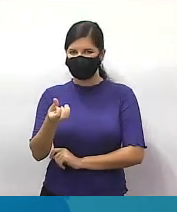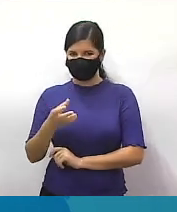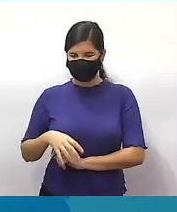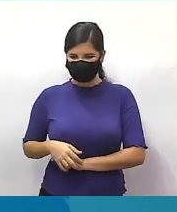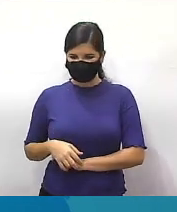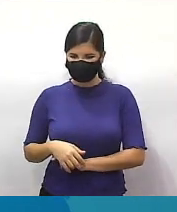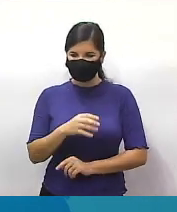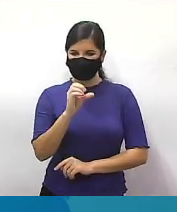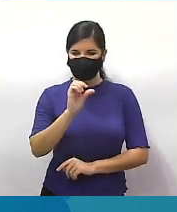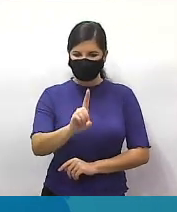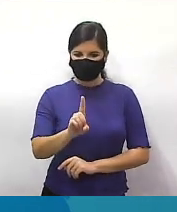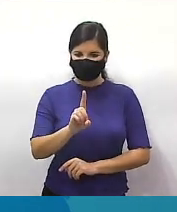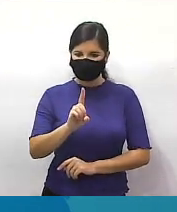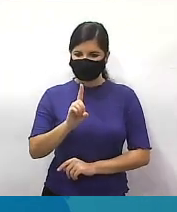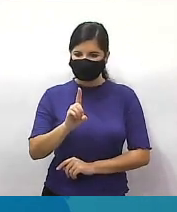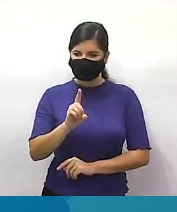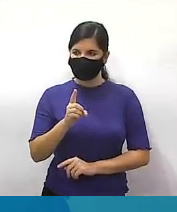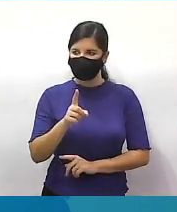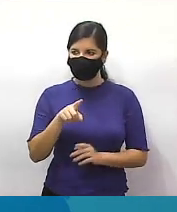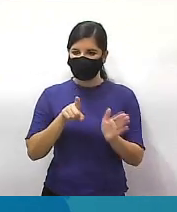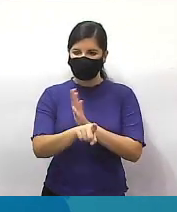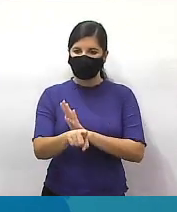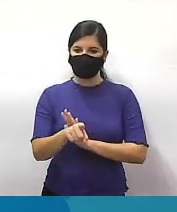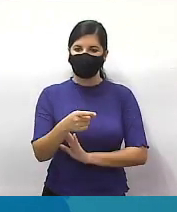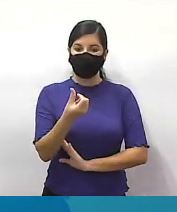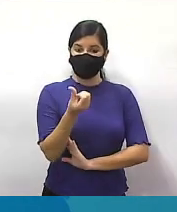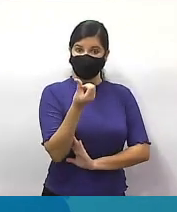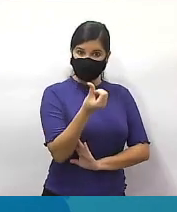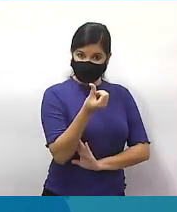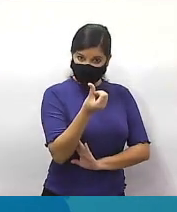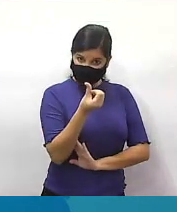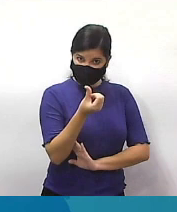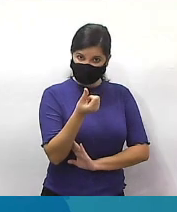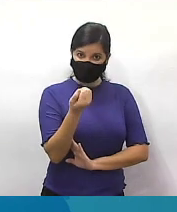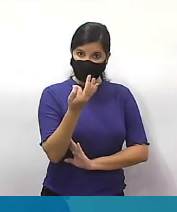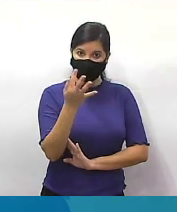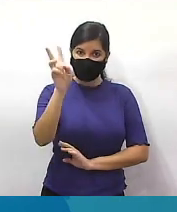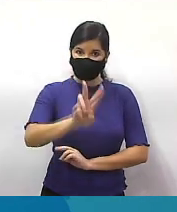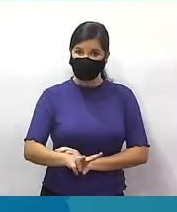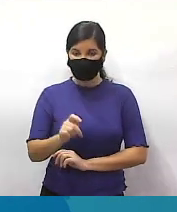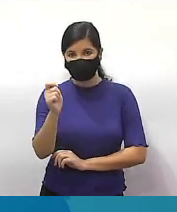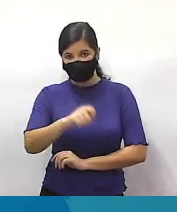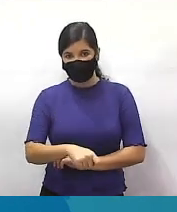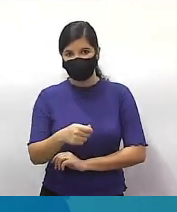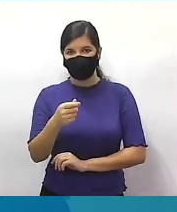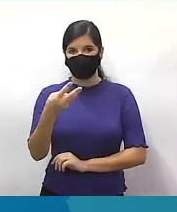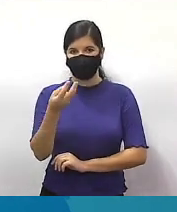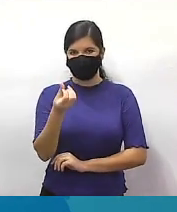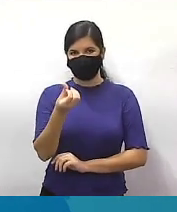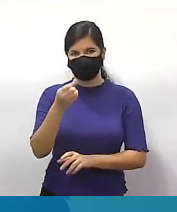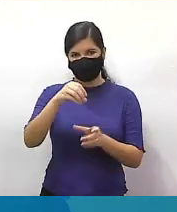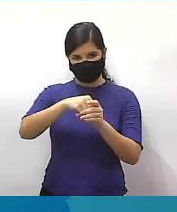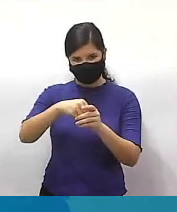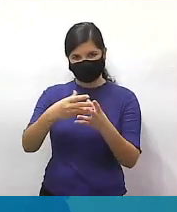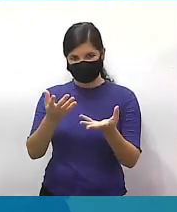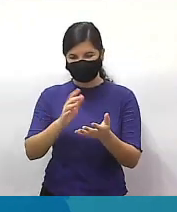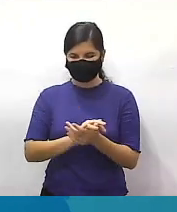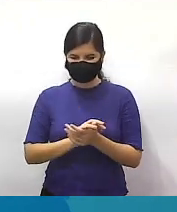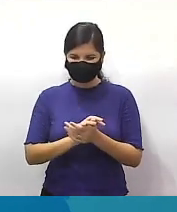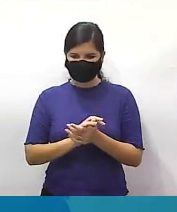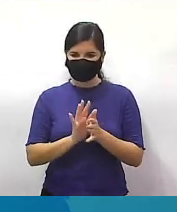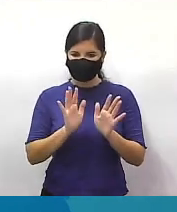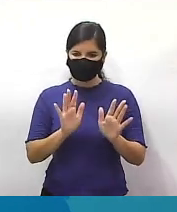o item D vai te perguntar o seguinte, e o 6? Quantas vezes cabe o 6 no 36?